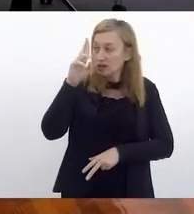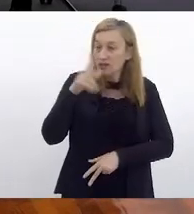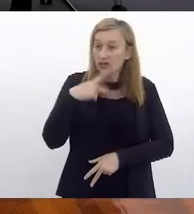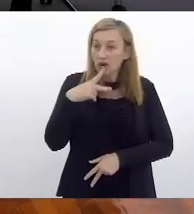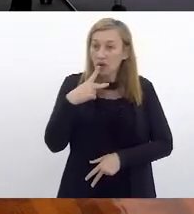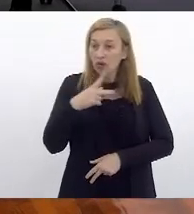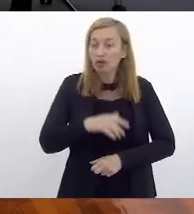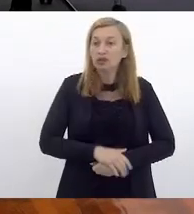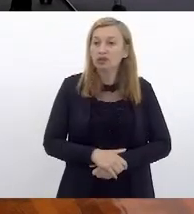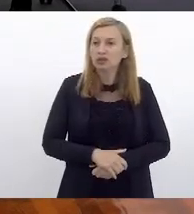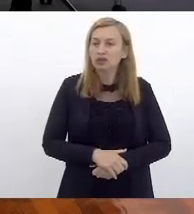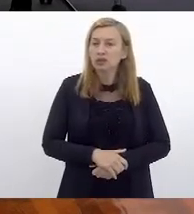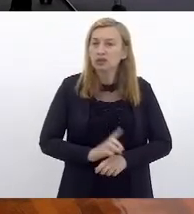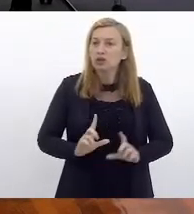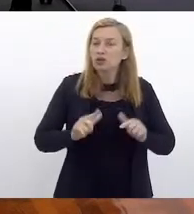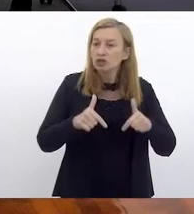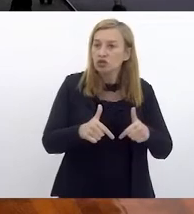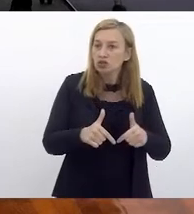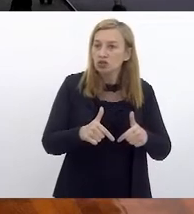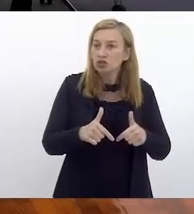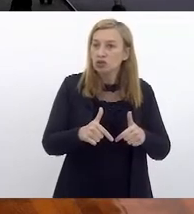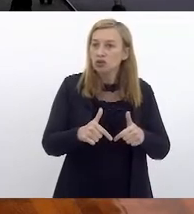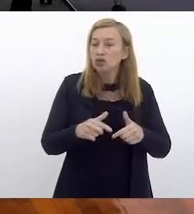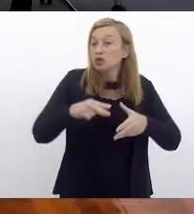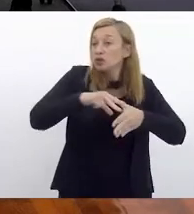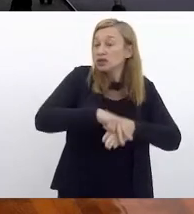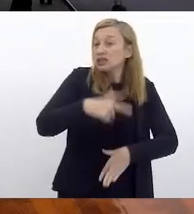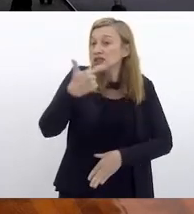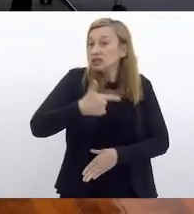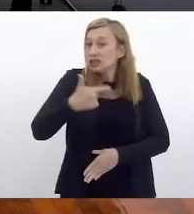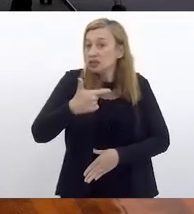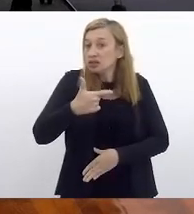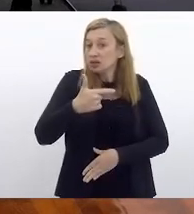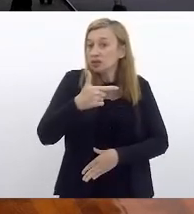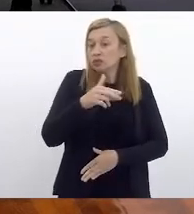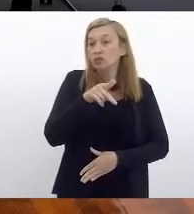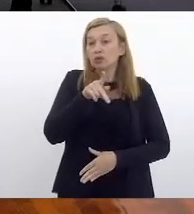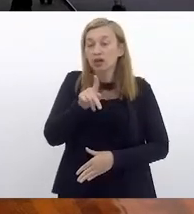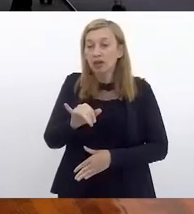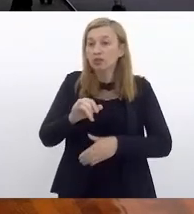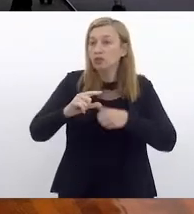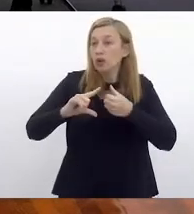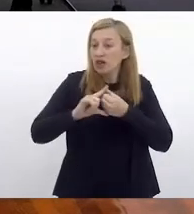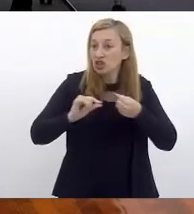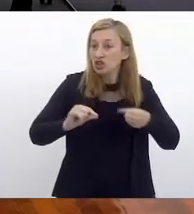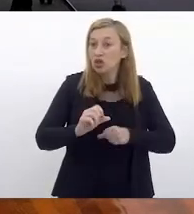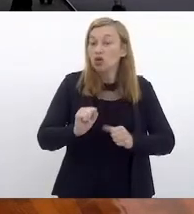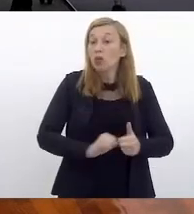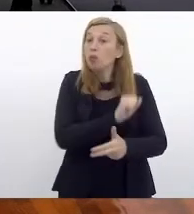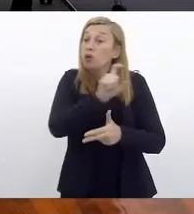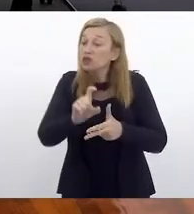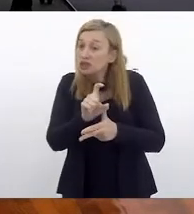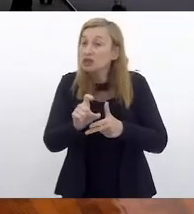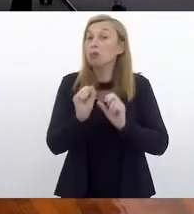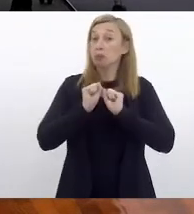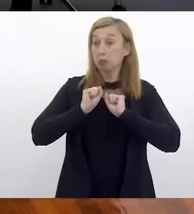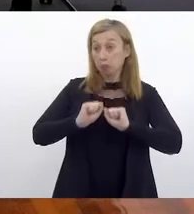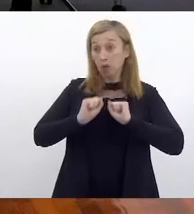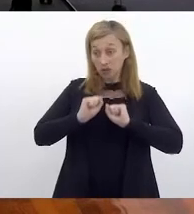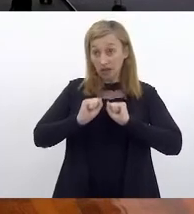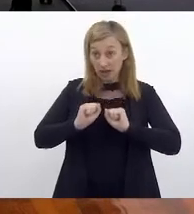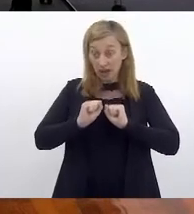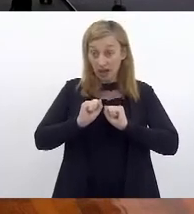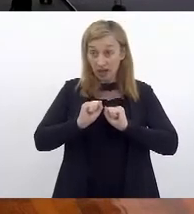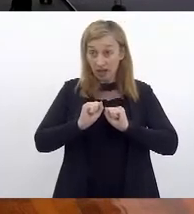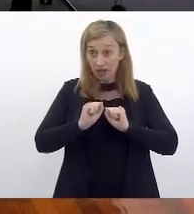Para o efeito disposto no inciso 2º do caput deste artigo, O Poder Executivo poderá